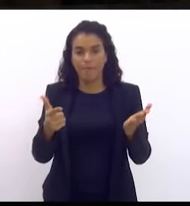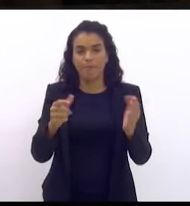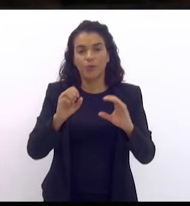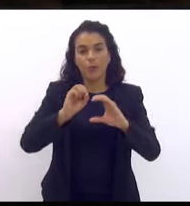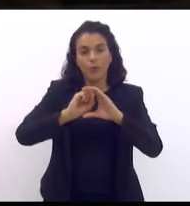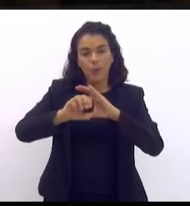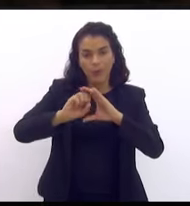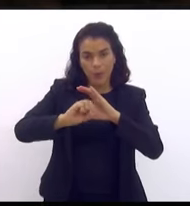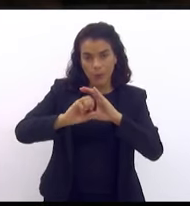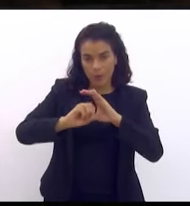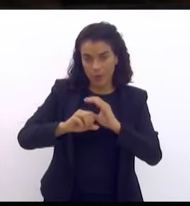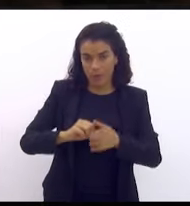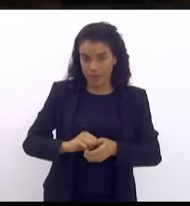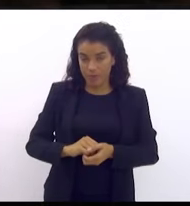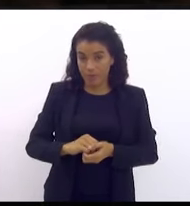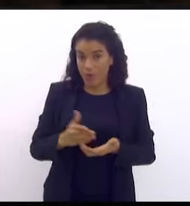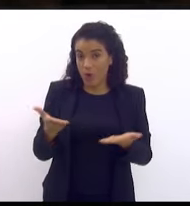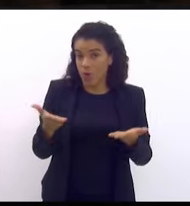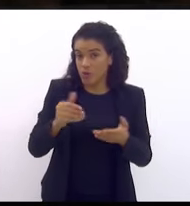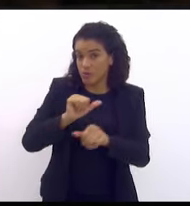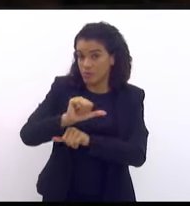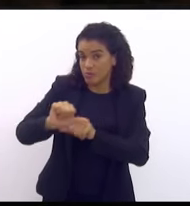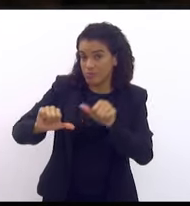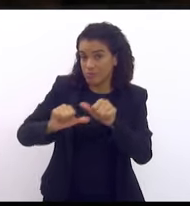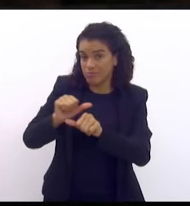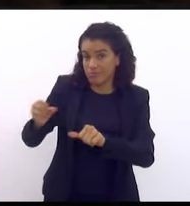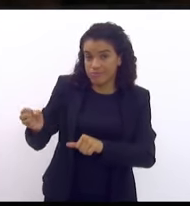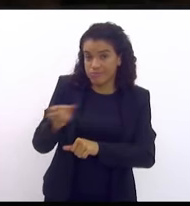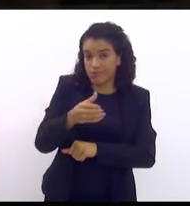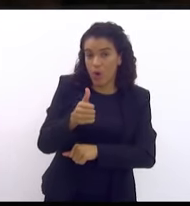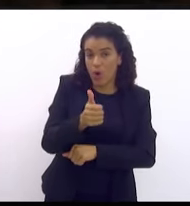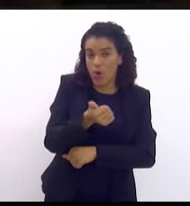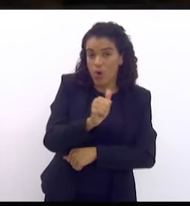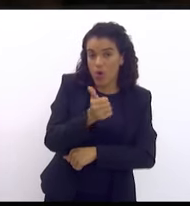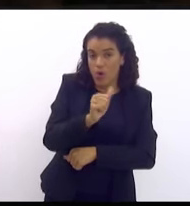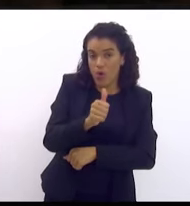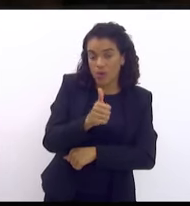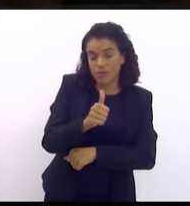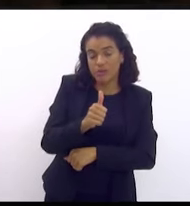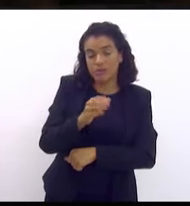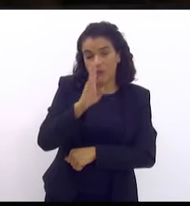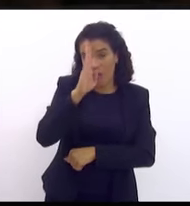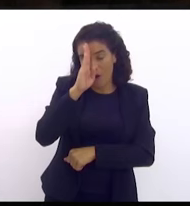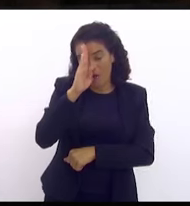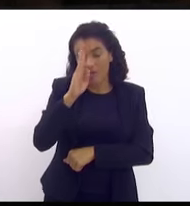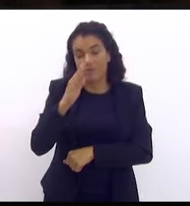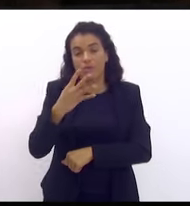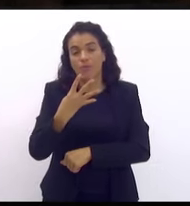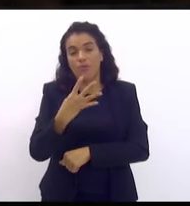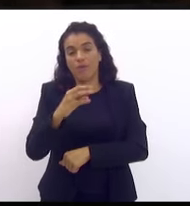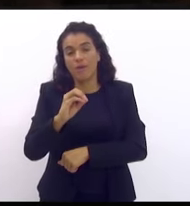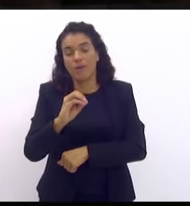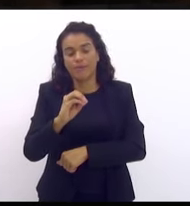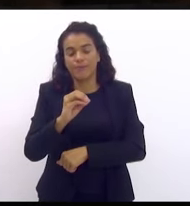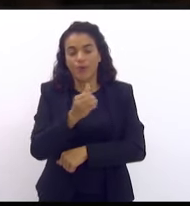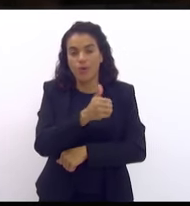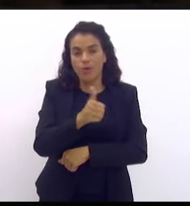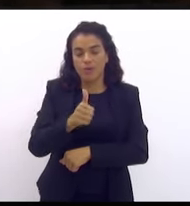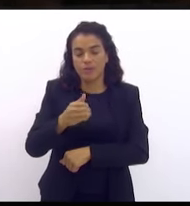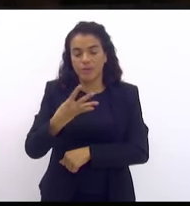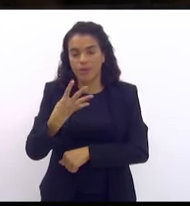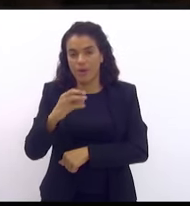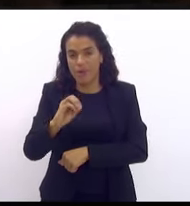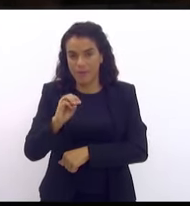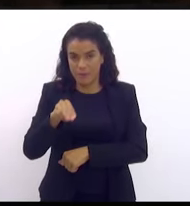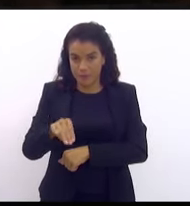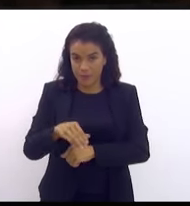hoje, atualizada às 11 horas e 40 minutos. Tem o seguinte título: um dos